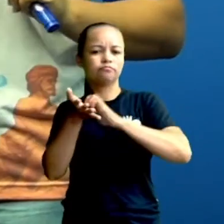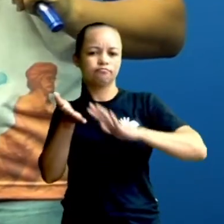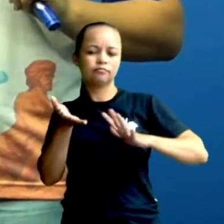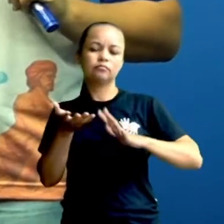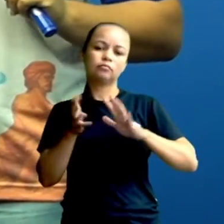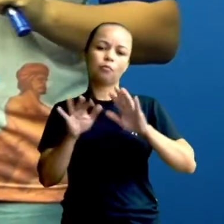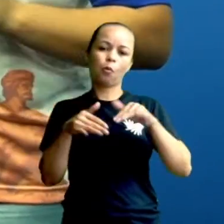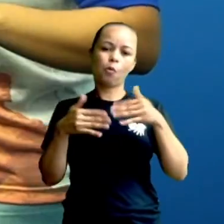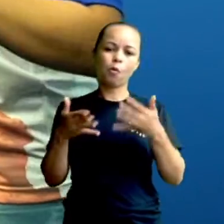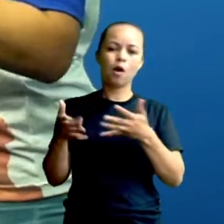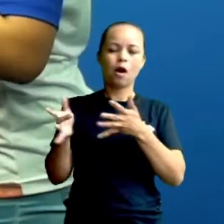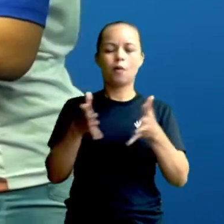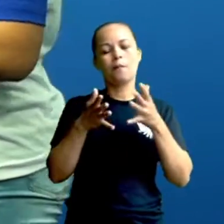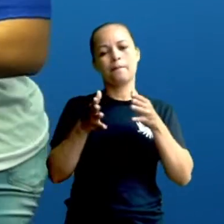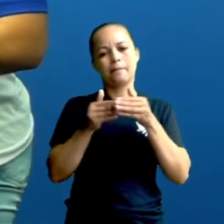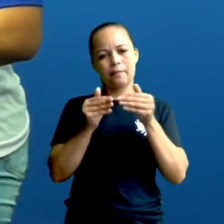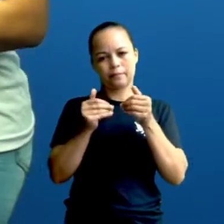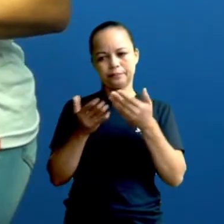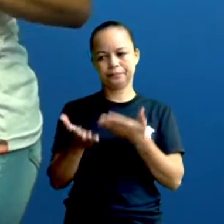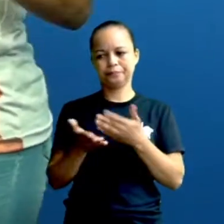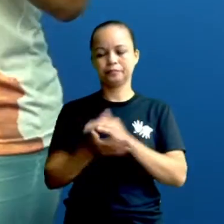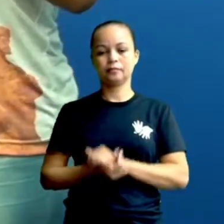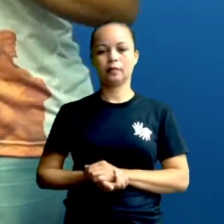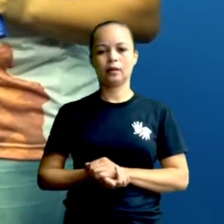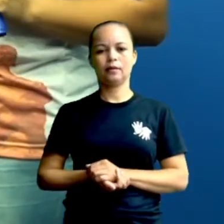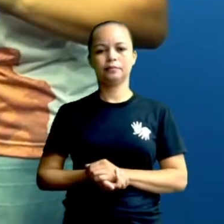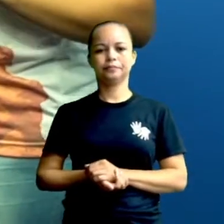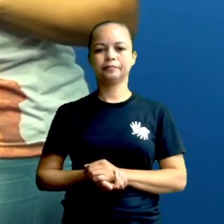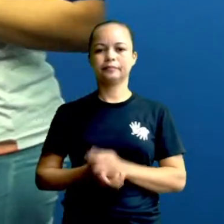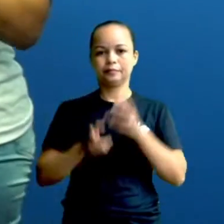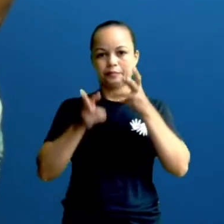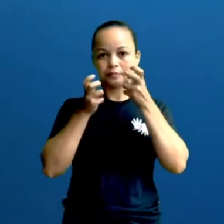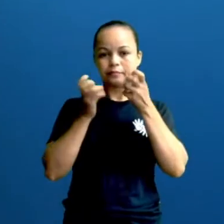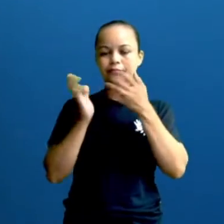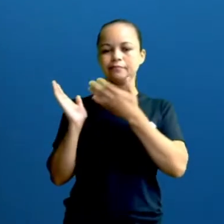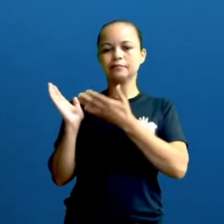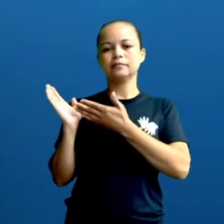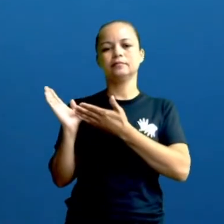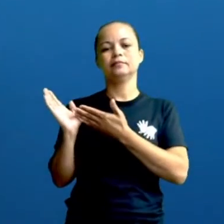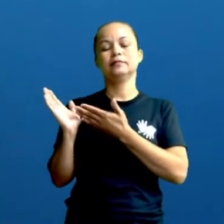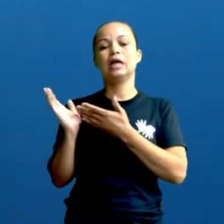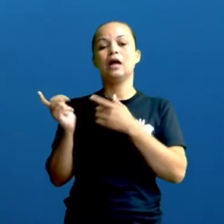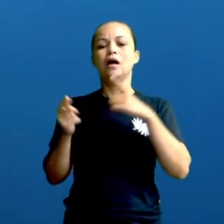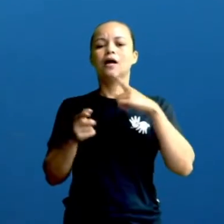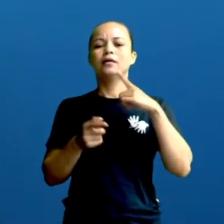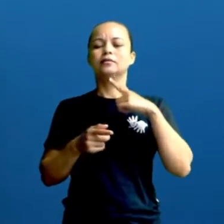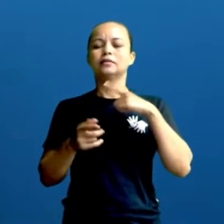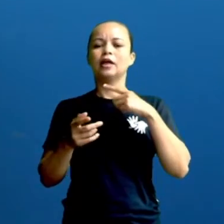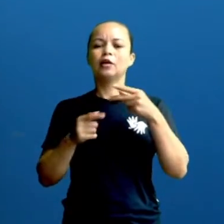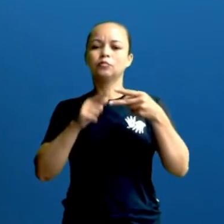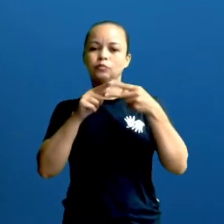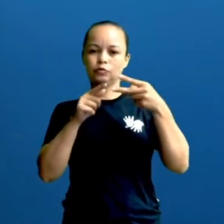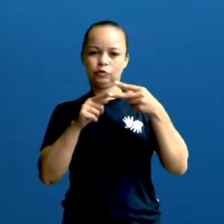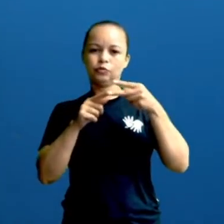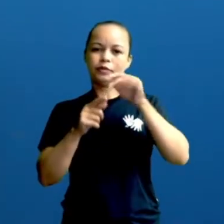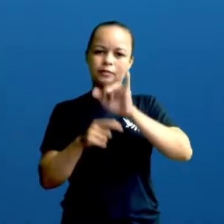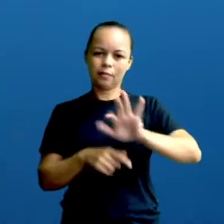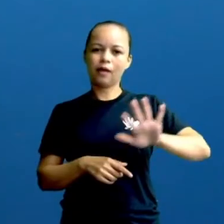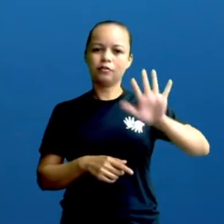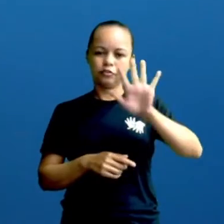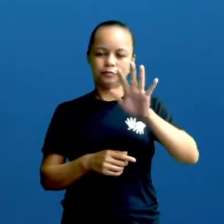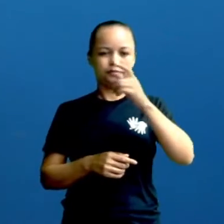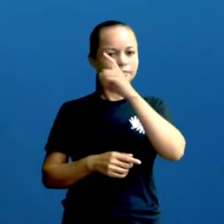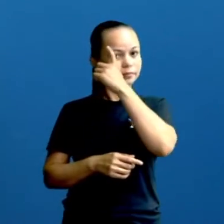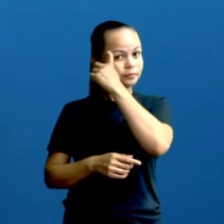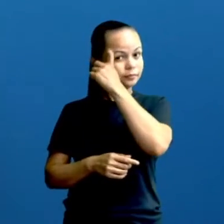isso, tá? Então, vamos lá. Então, olha aqui, nós temos 2 figuras aqui,